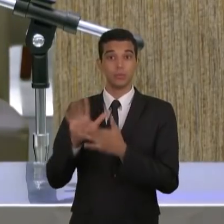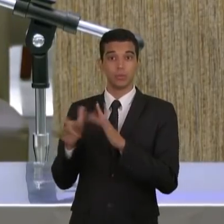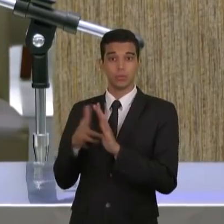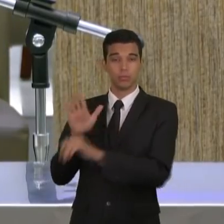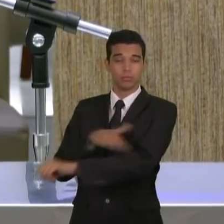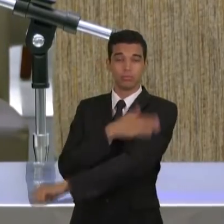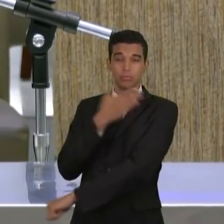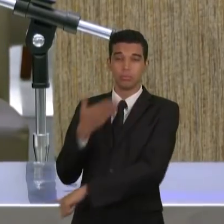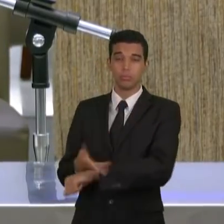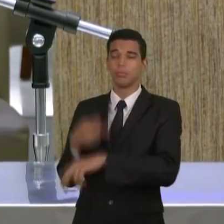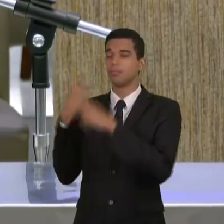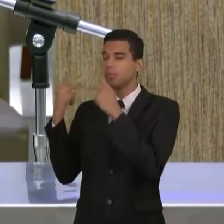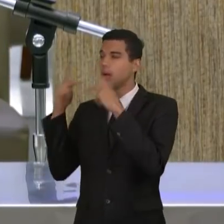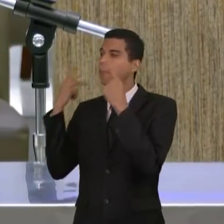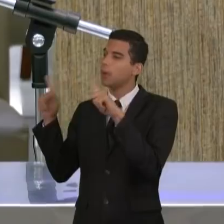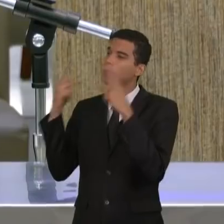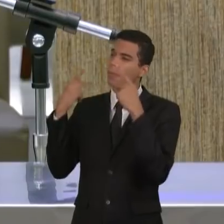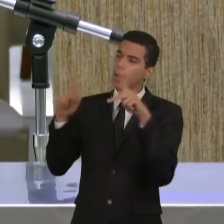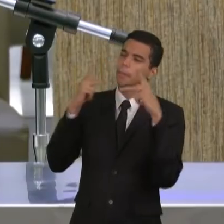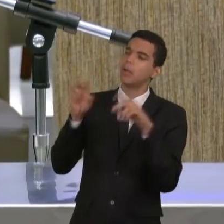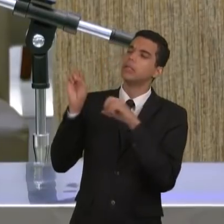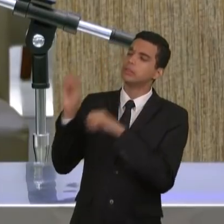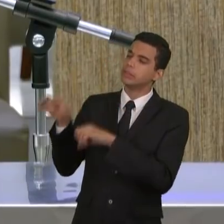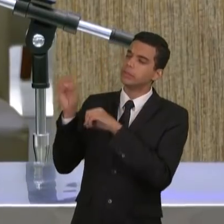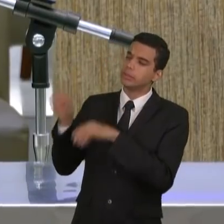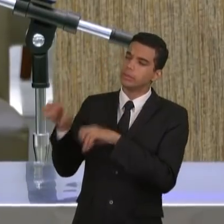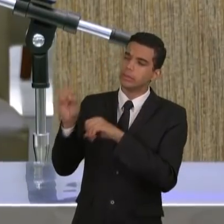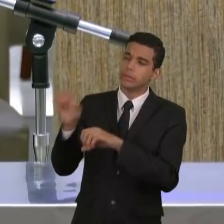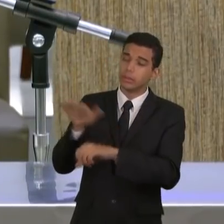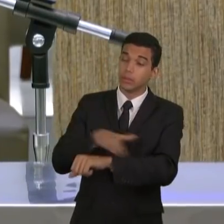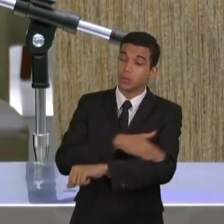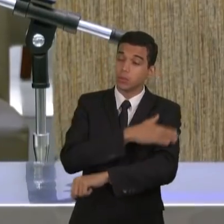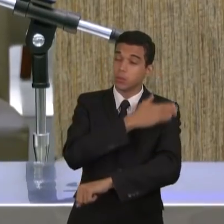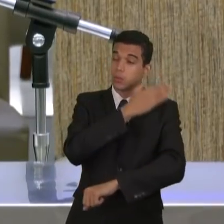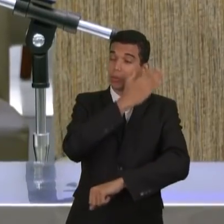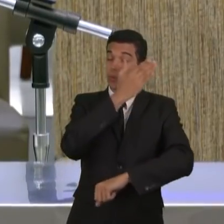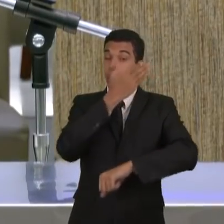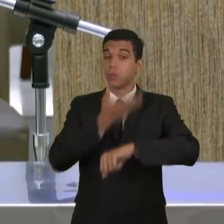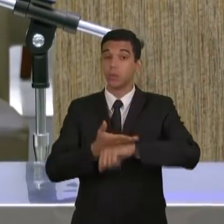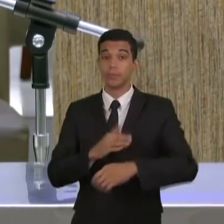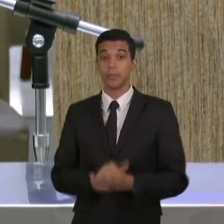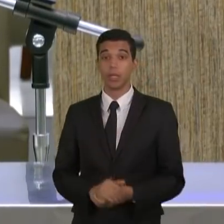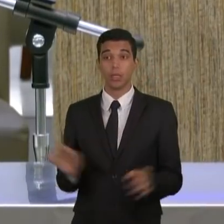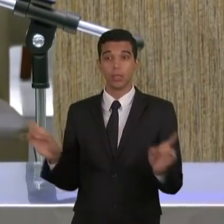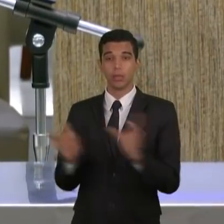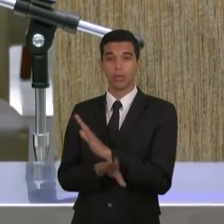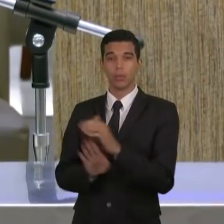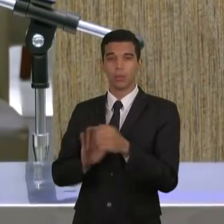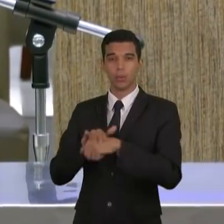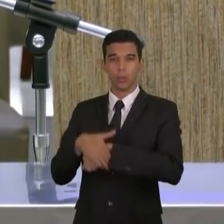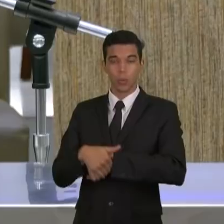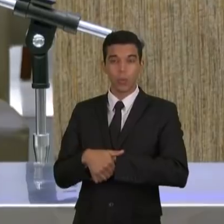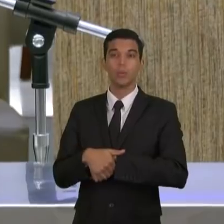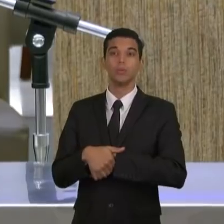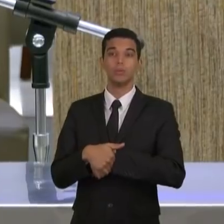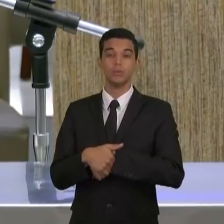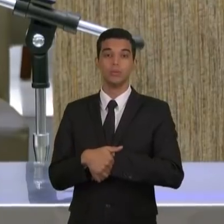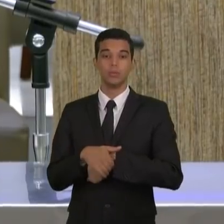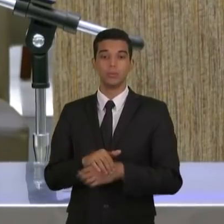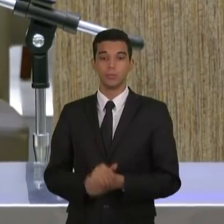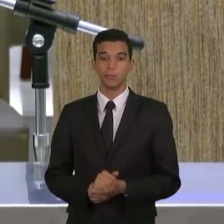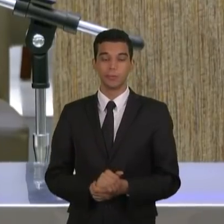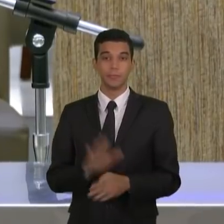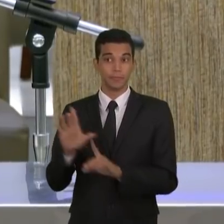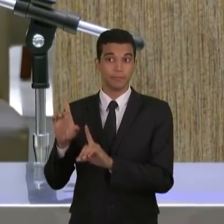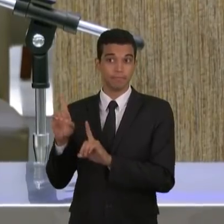margem aí eles vão navegando e eu fico me permita conjecturar que esta noite não é alguém disse que é para o impossível